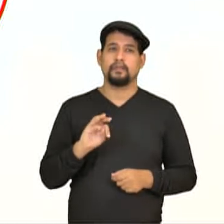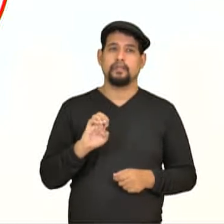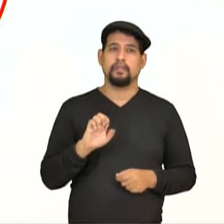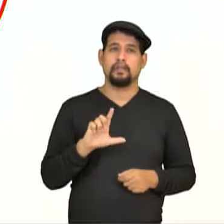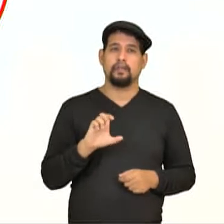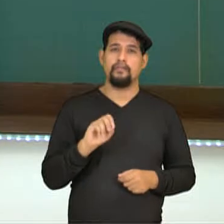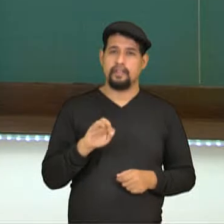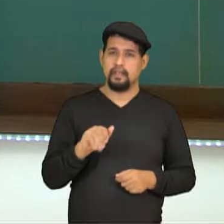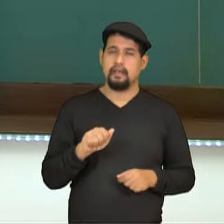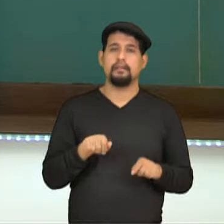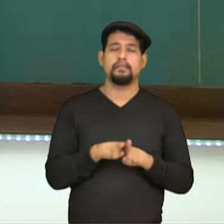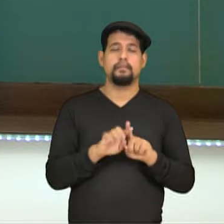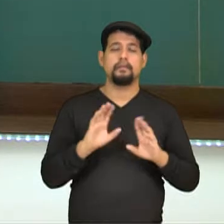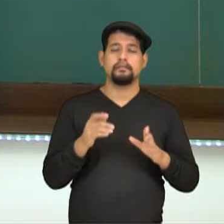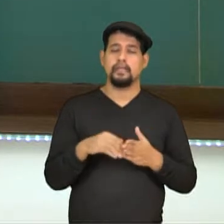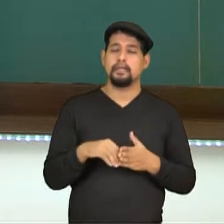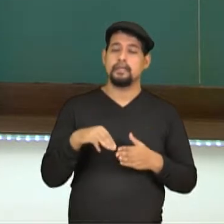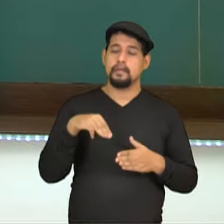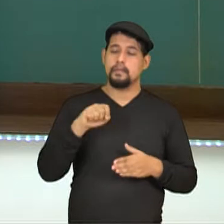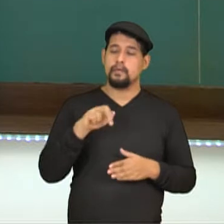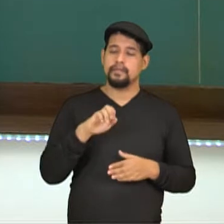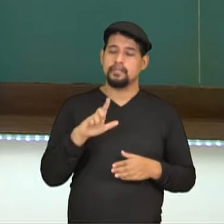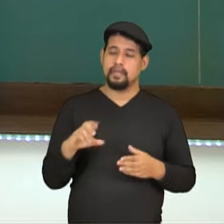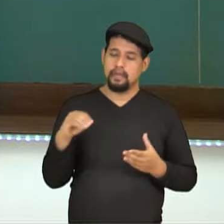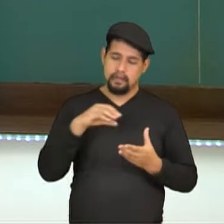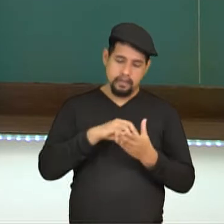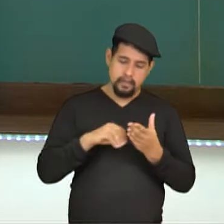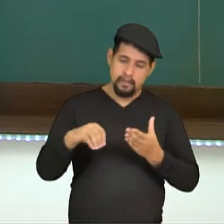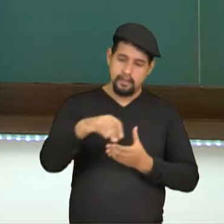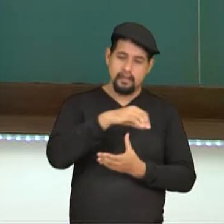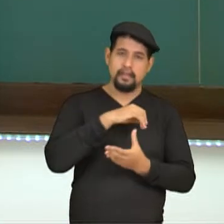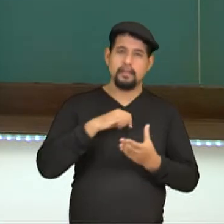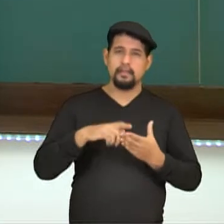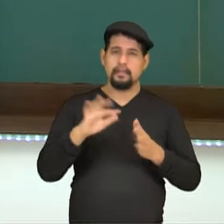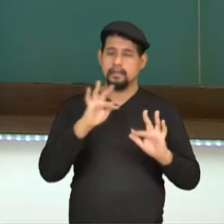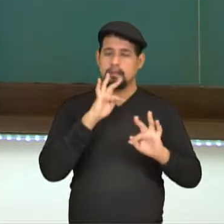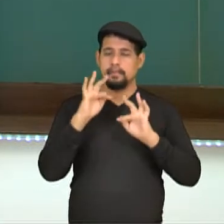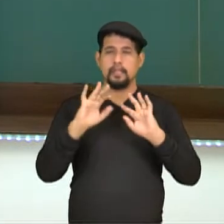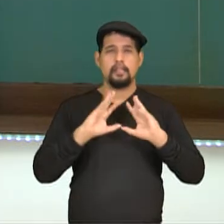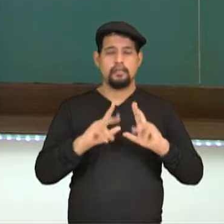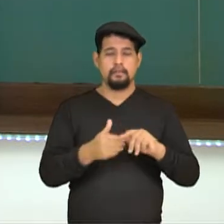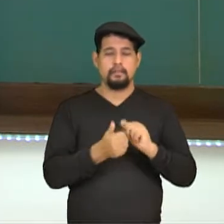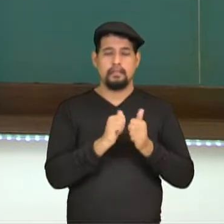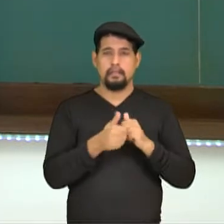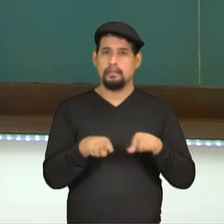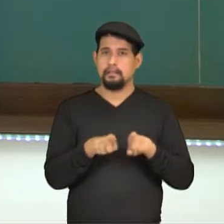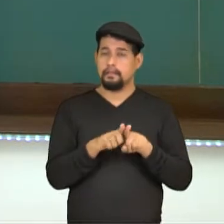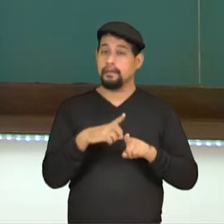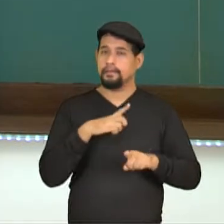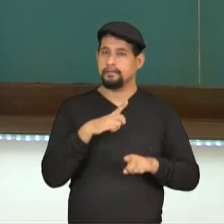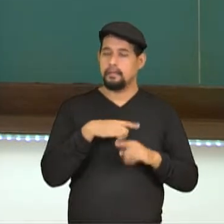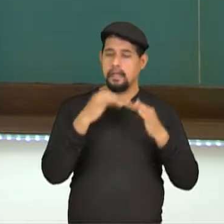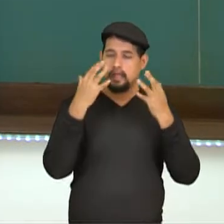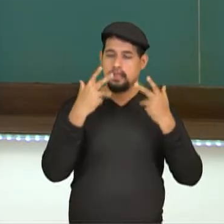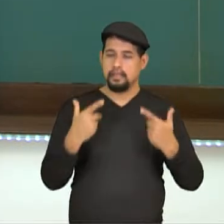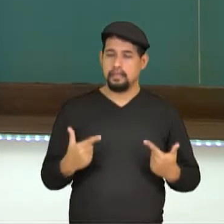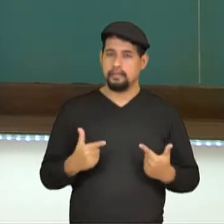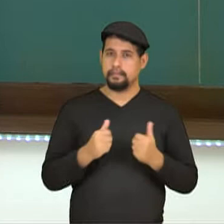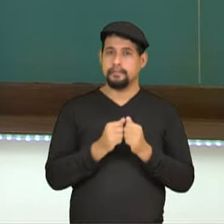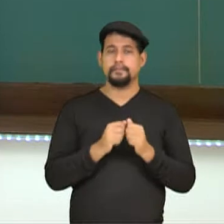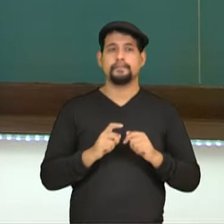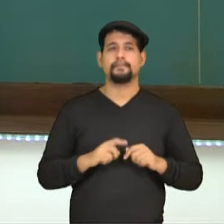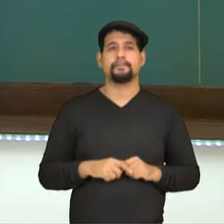acontece a polinização por morcegos. Observem que a planta ela é toda adaptada para receber esse animal.